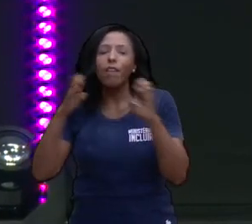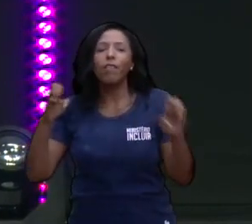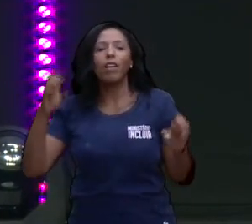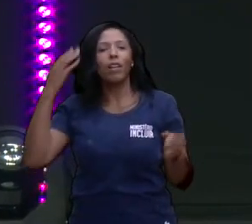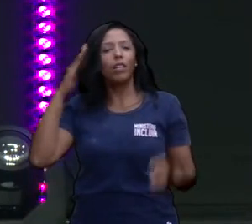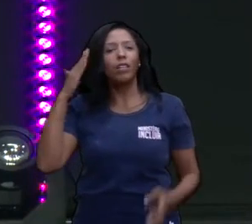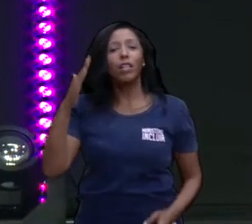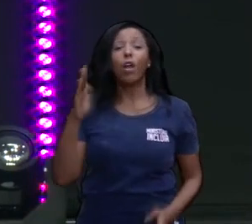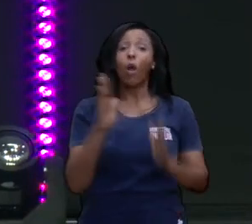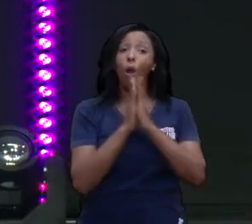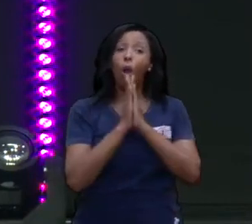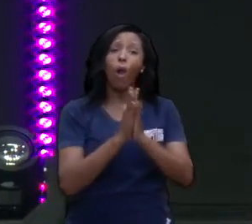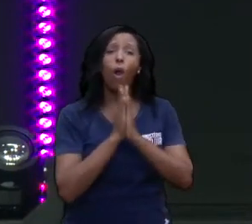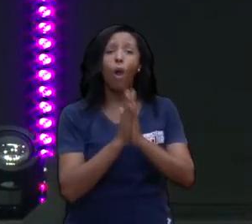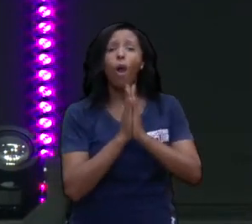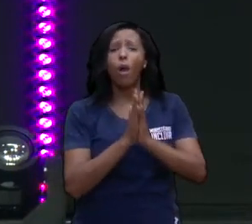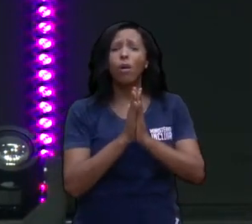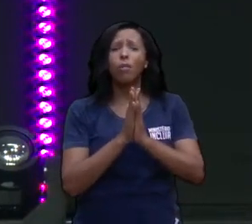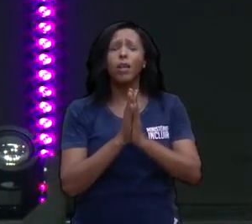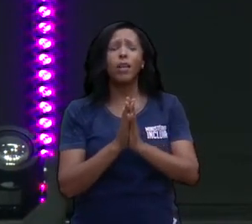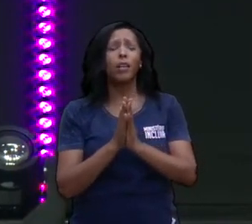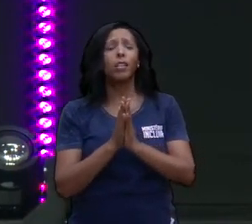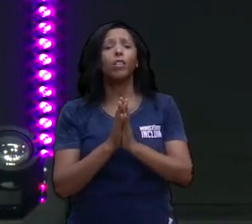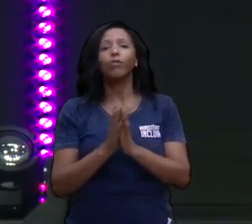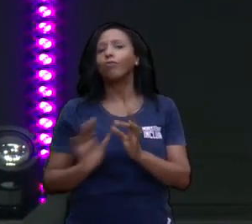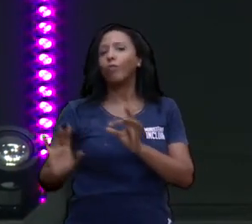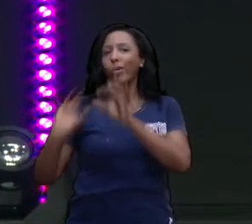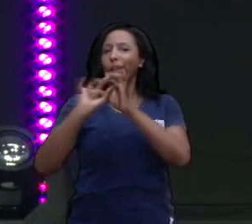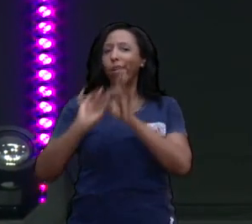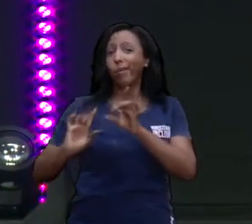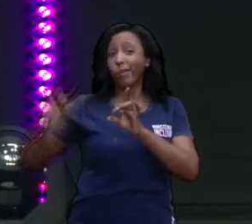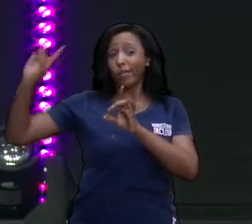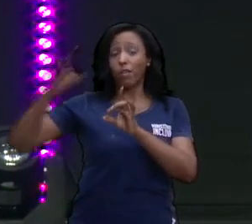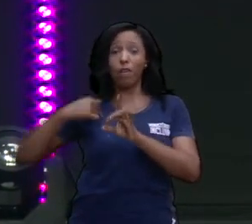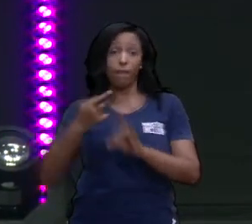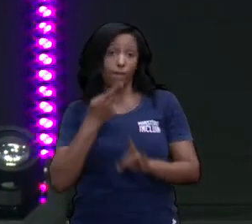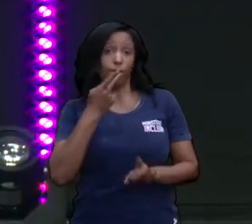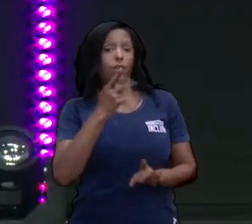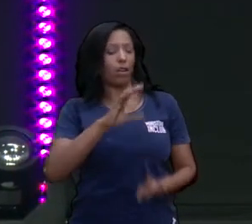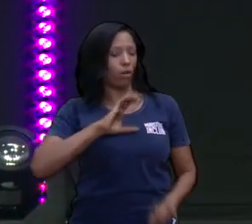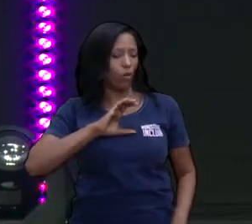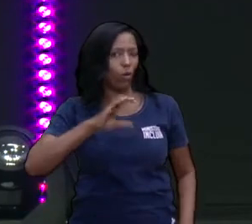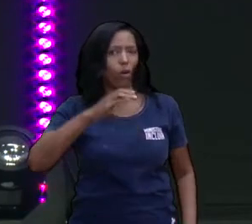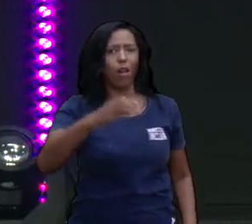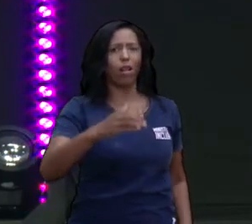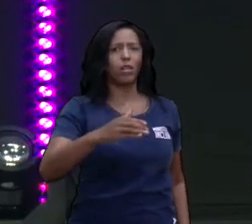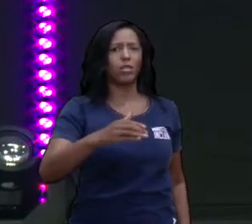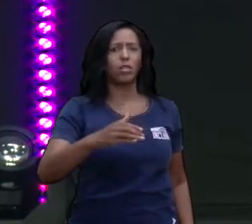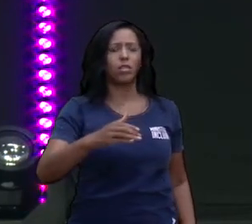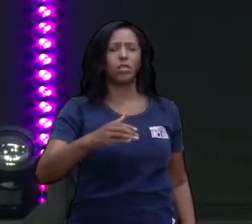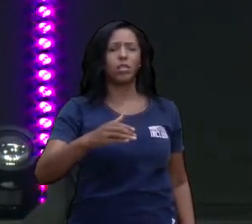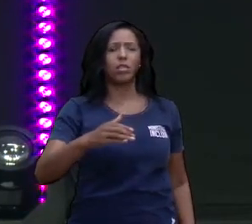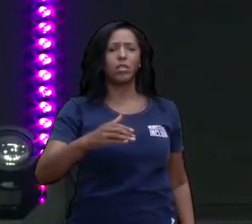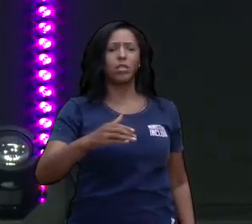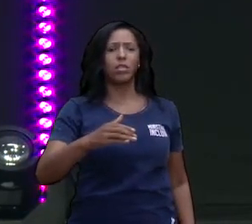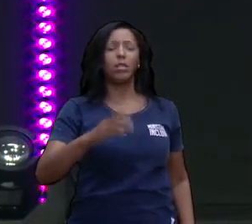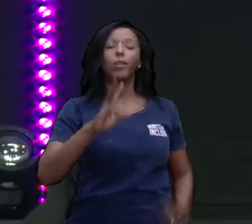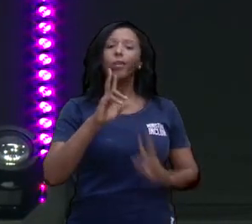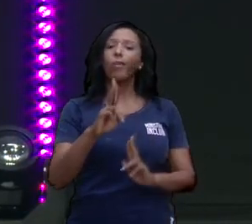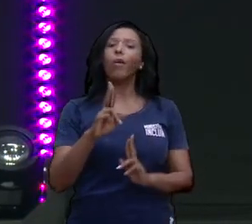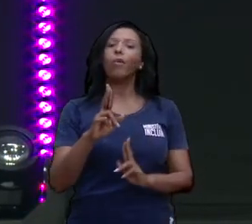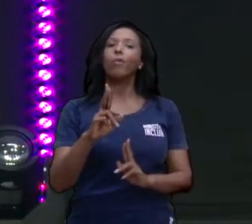ordem para Que permaneça permanecendo nele eu fale com coragem como me cumpre